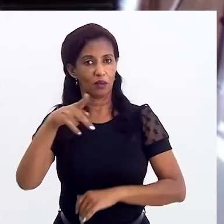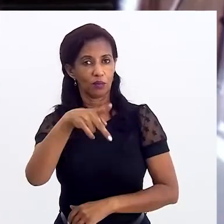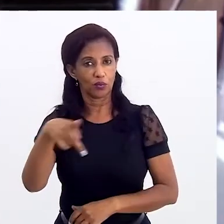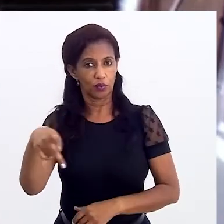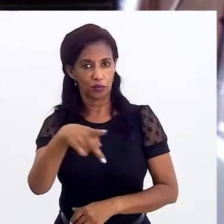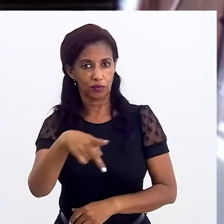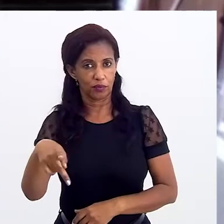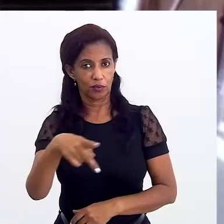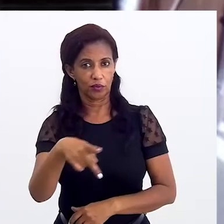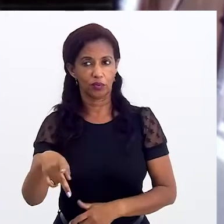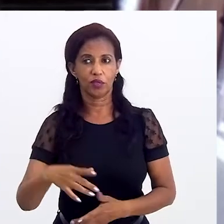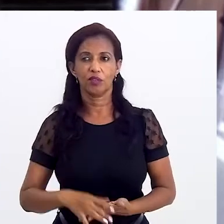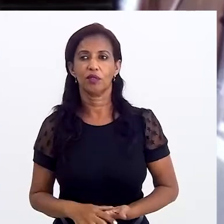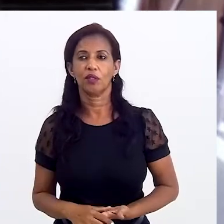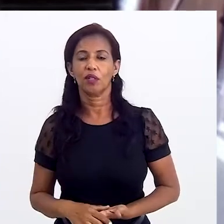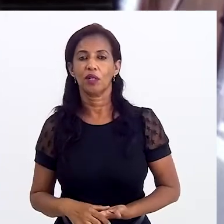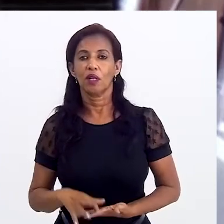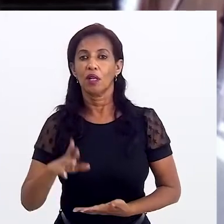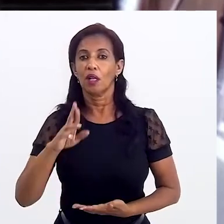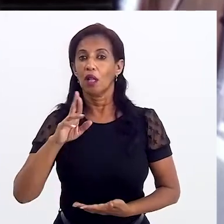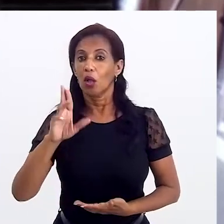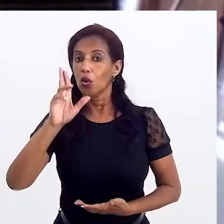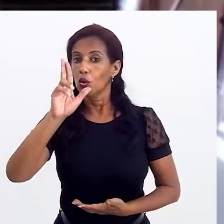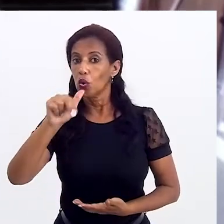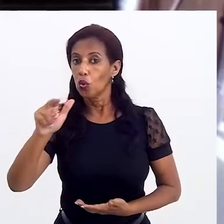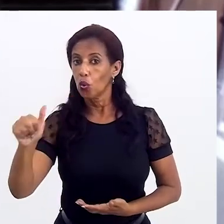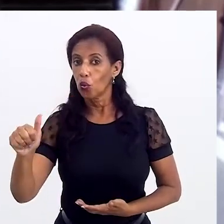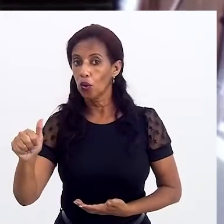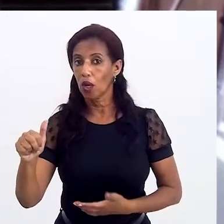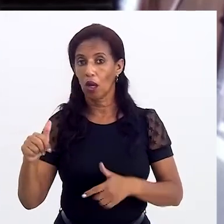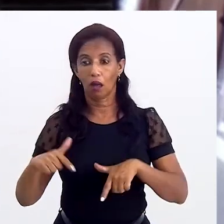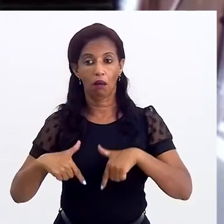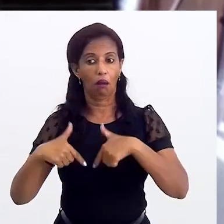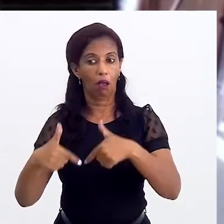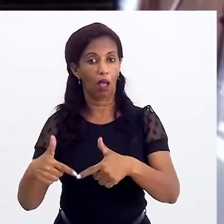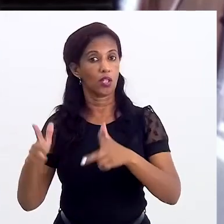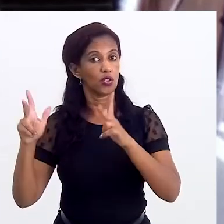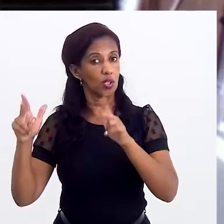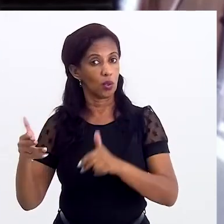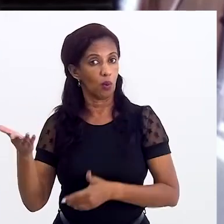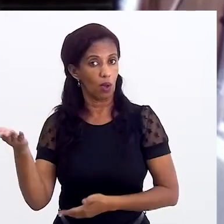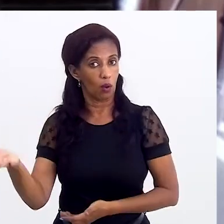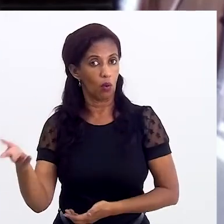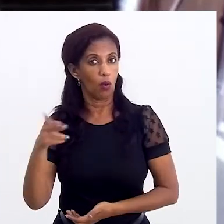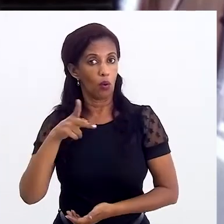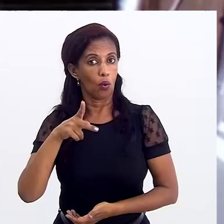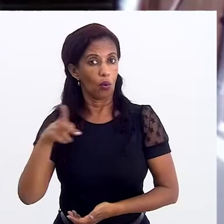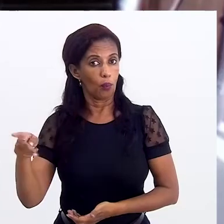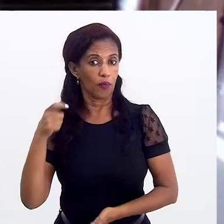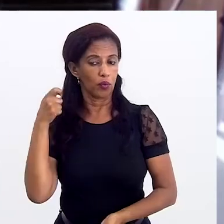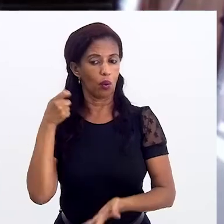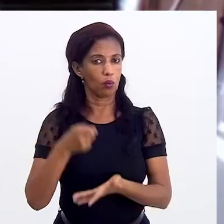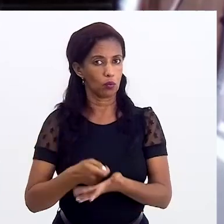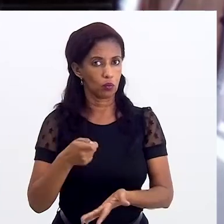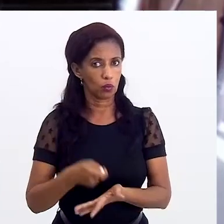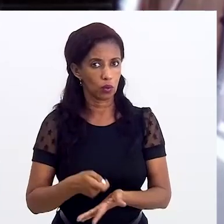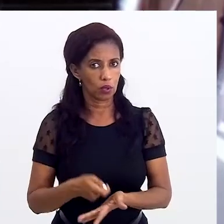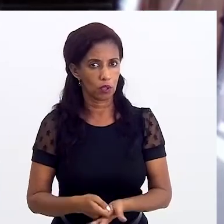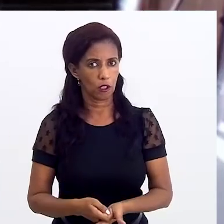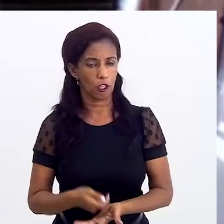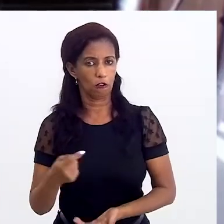para os professores que não tome nunca aquela atitude do cara autoritário, do cara que